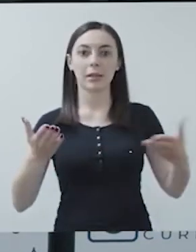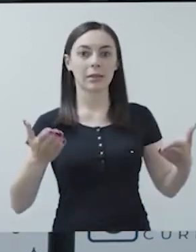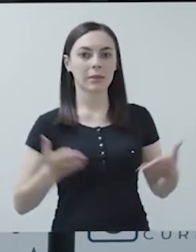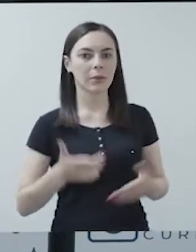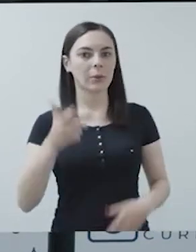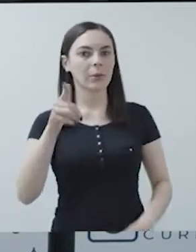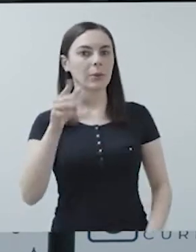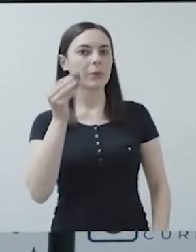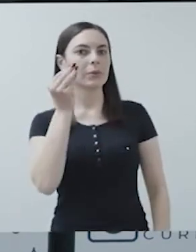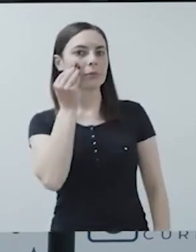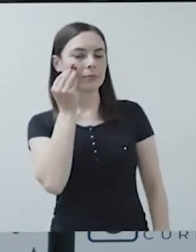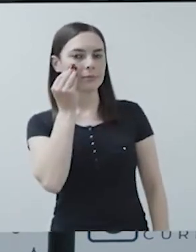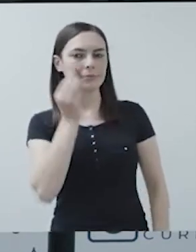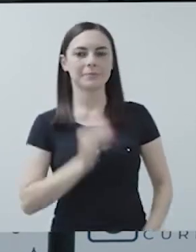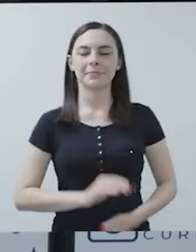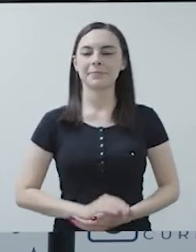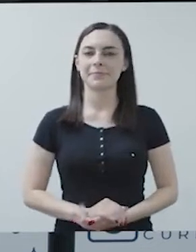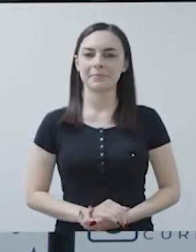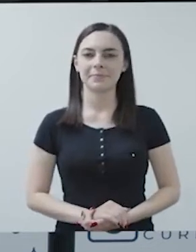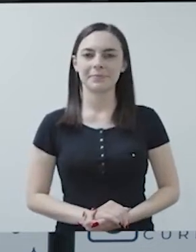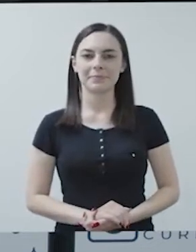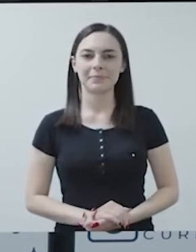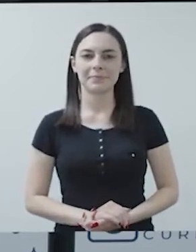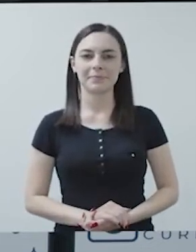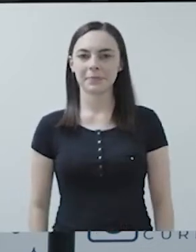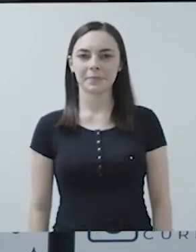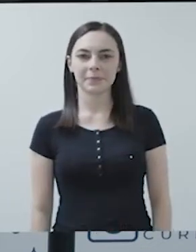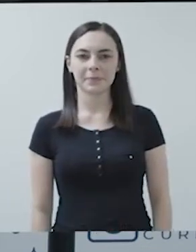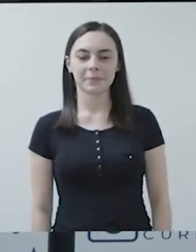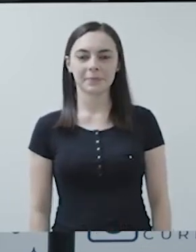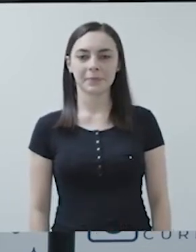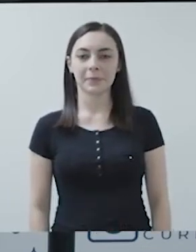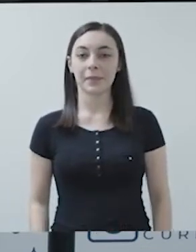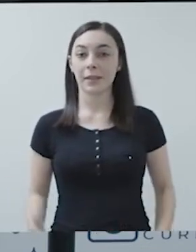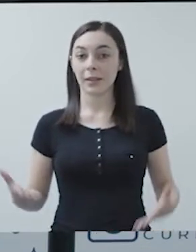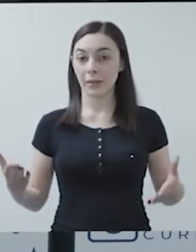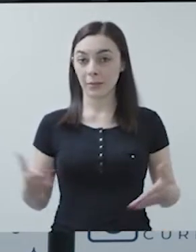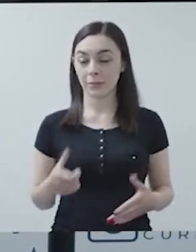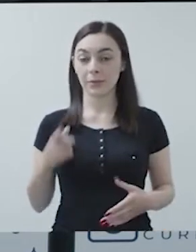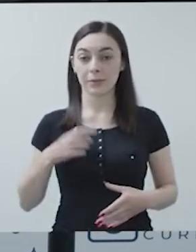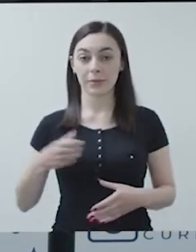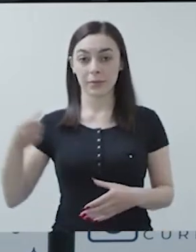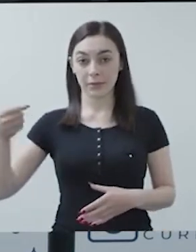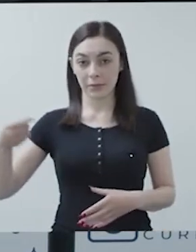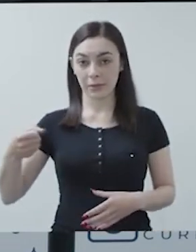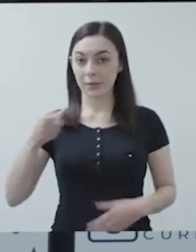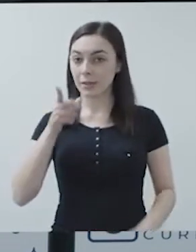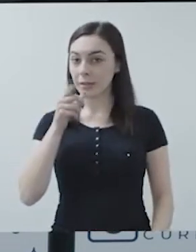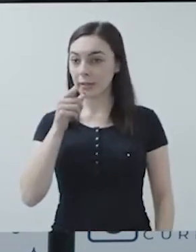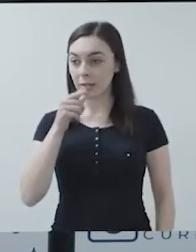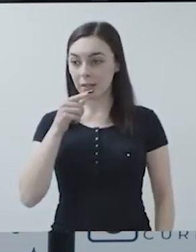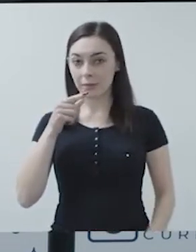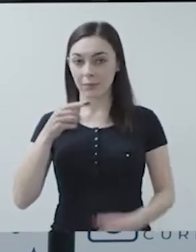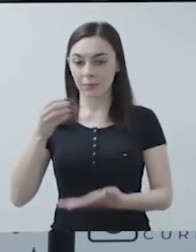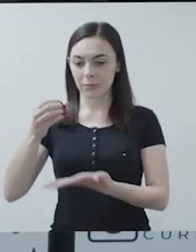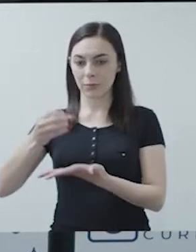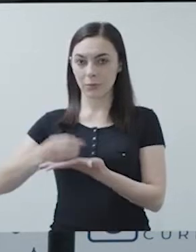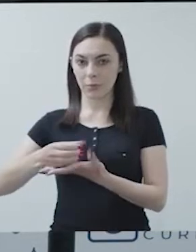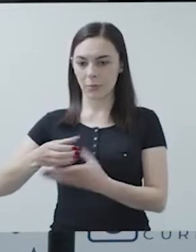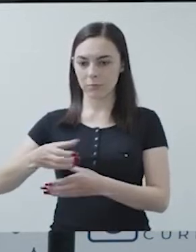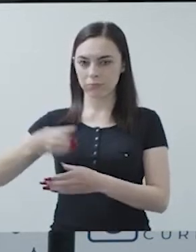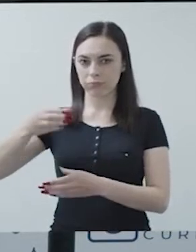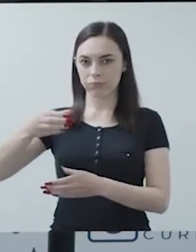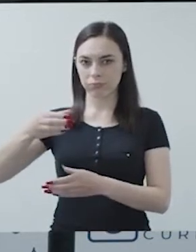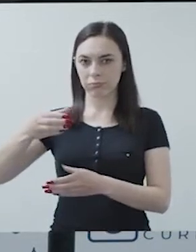mais uma experiência. Olha, eu vou despejar um pouco do líquido que está na jarra nesse copo